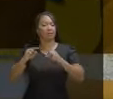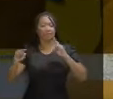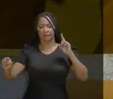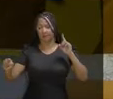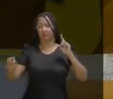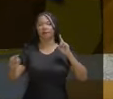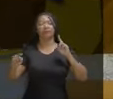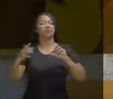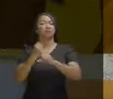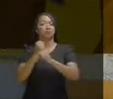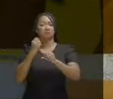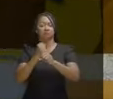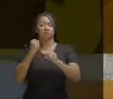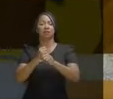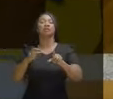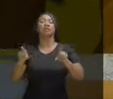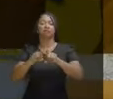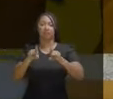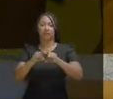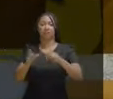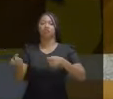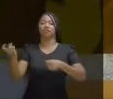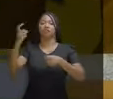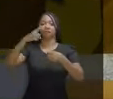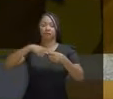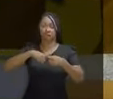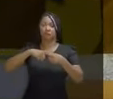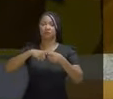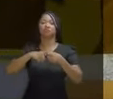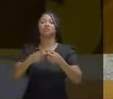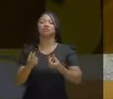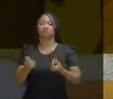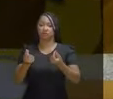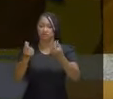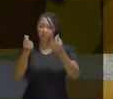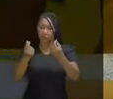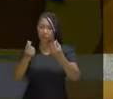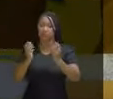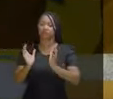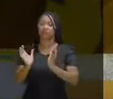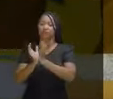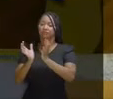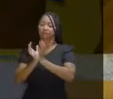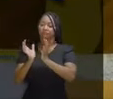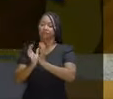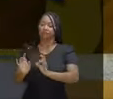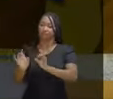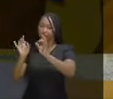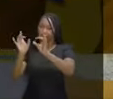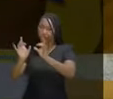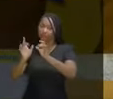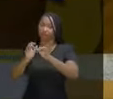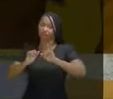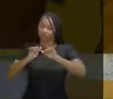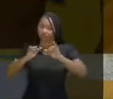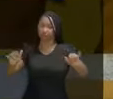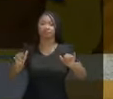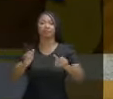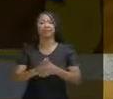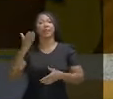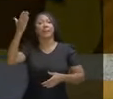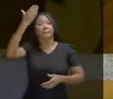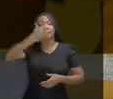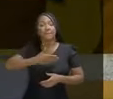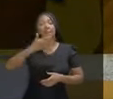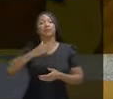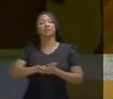desaprovação das contas e pela determinação de recolhimento ao erário de valores do Fundo Especial de Financiamento de Campanha, sem comprovação